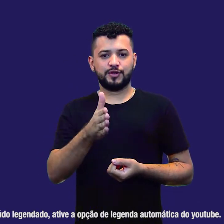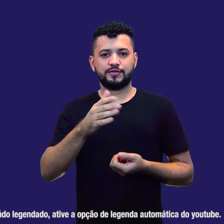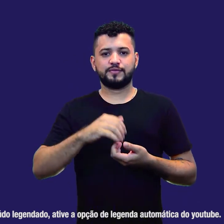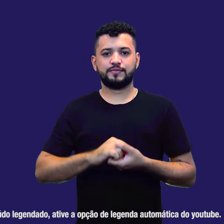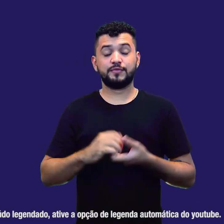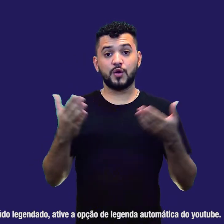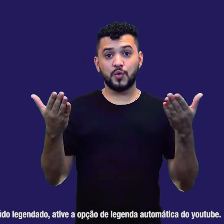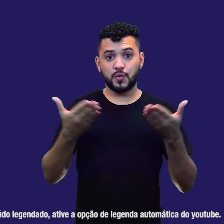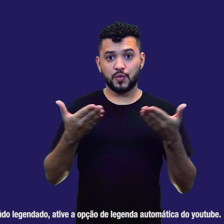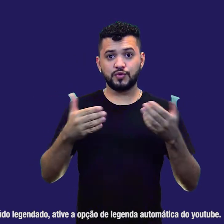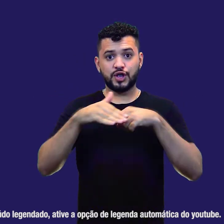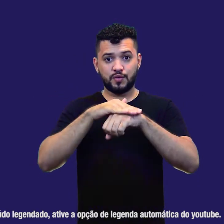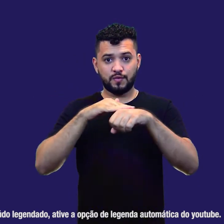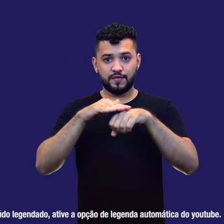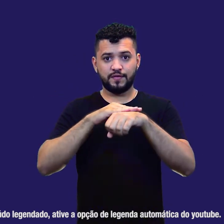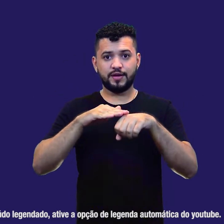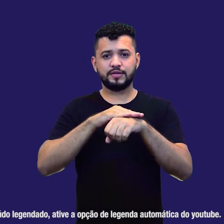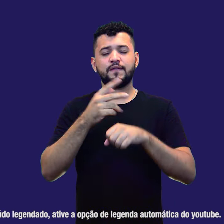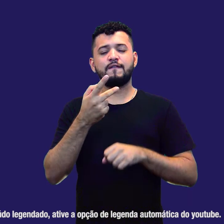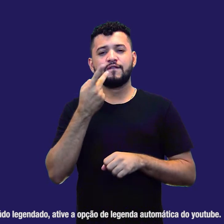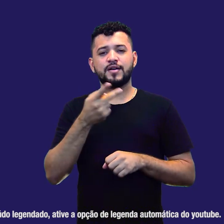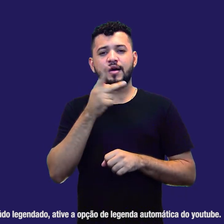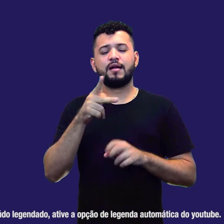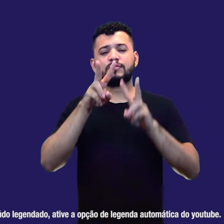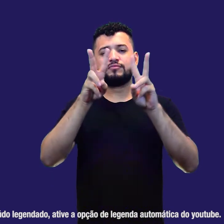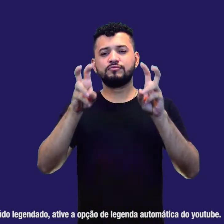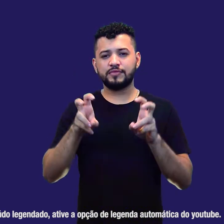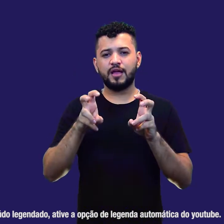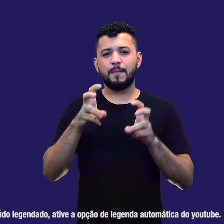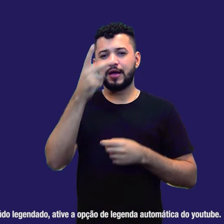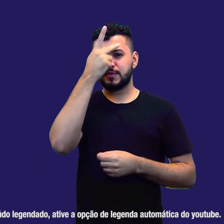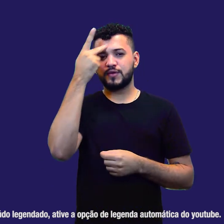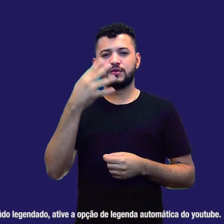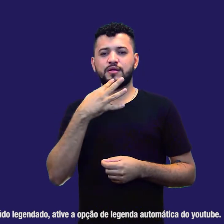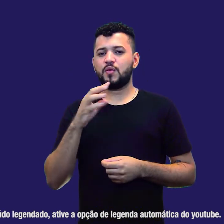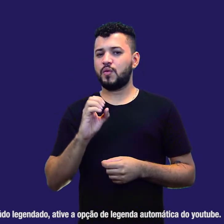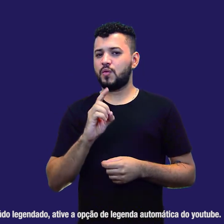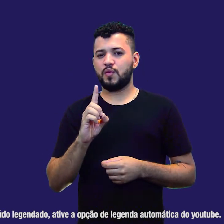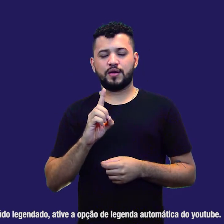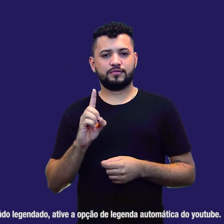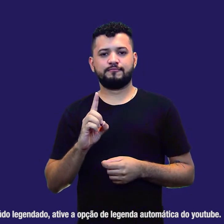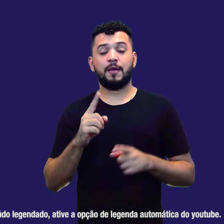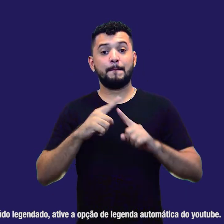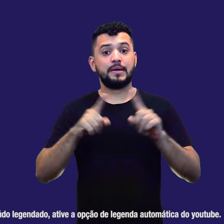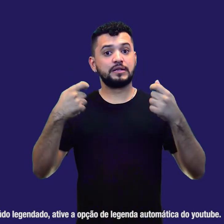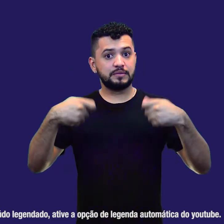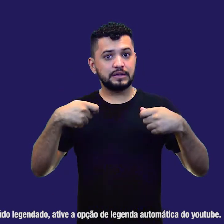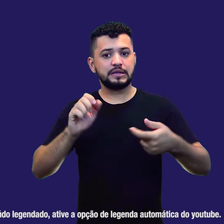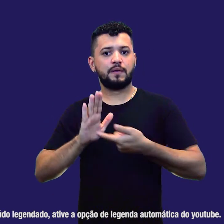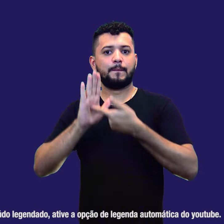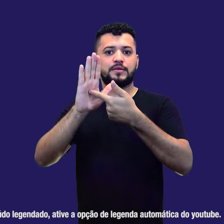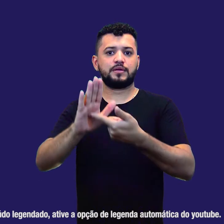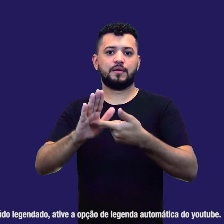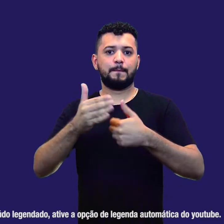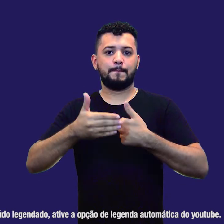Hoje, no nosso bate-papo, vamos falar de um universo desconhecido por muita gente e que precisa ganhar cada vez mais